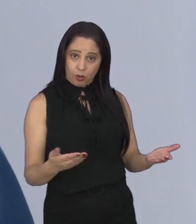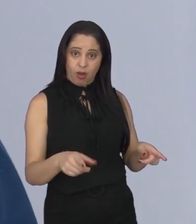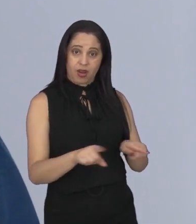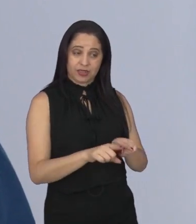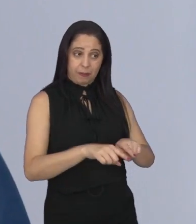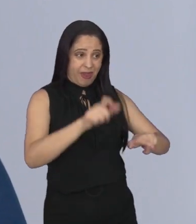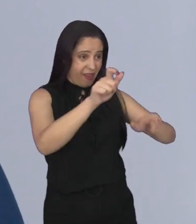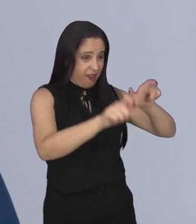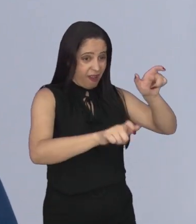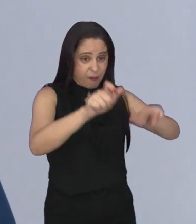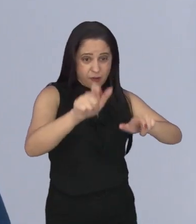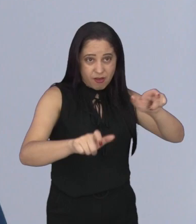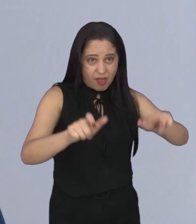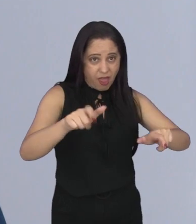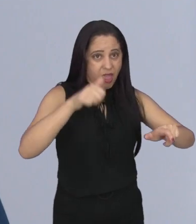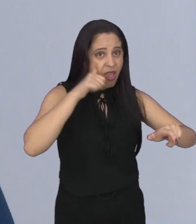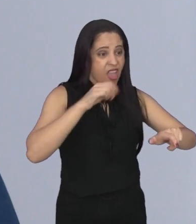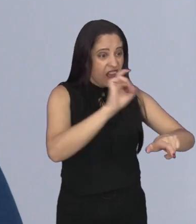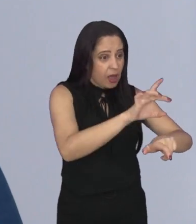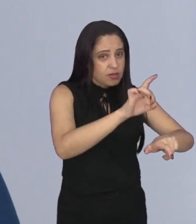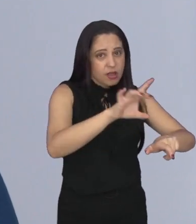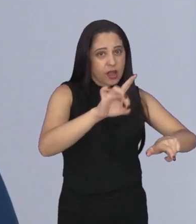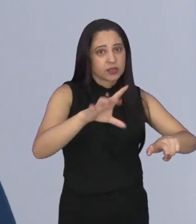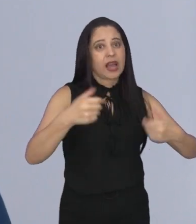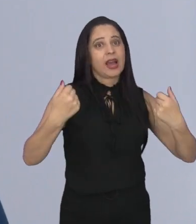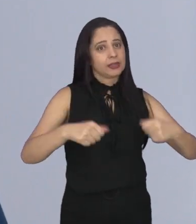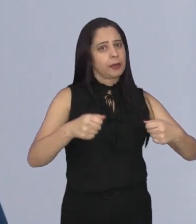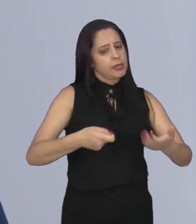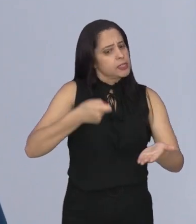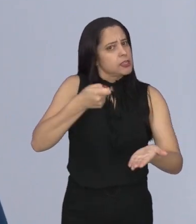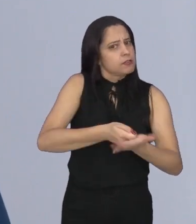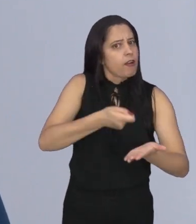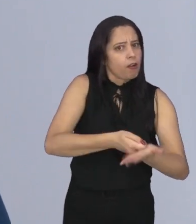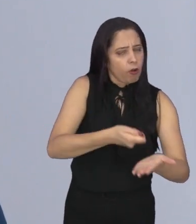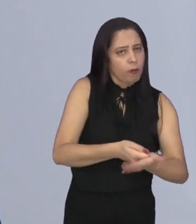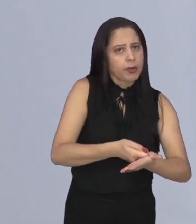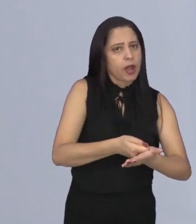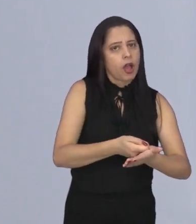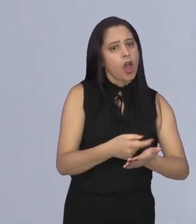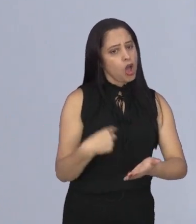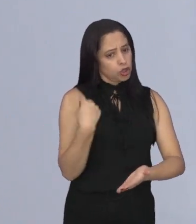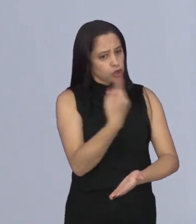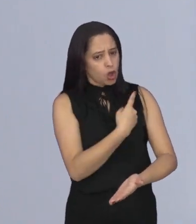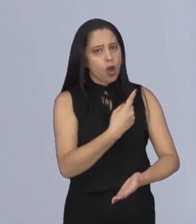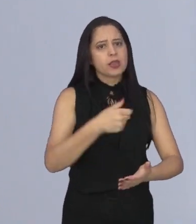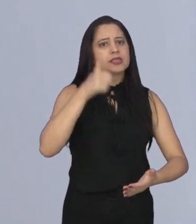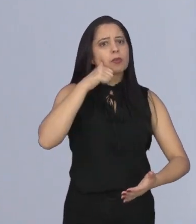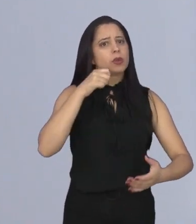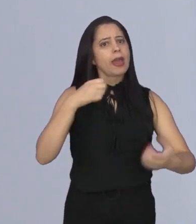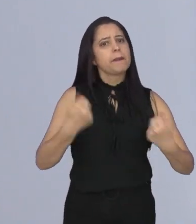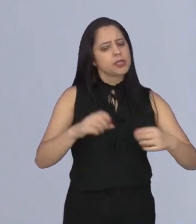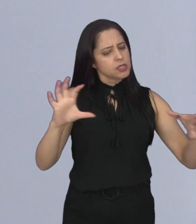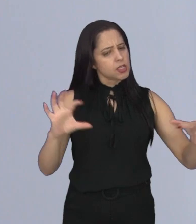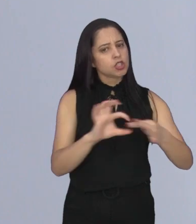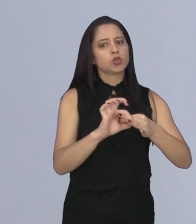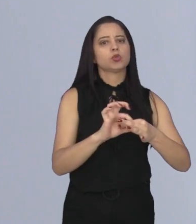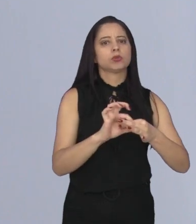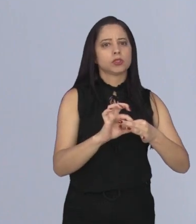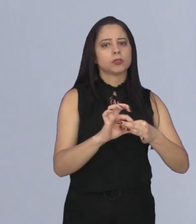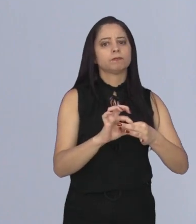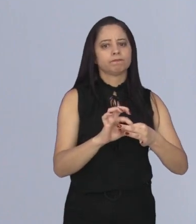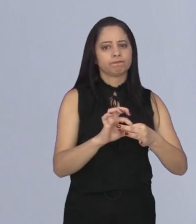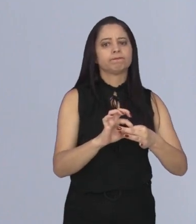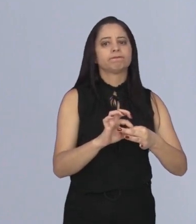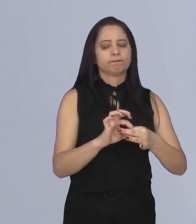mulher, ir para cima, cobrar, fazer manifestos, e nós temos que estar juntas, porque nós temos muitas bandeiras que